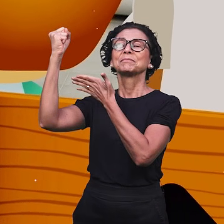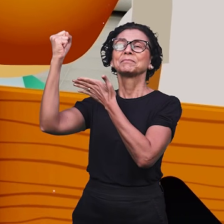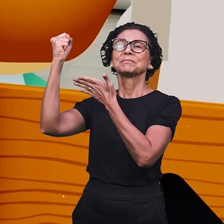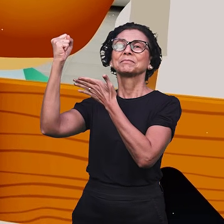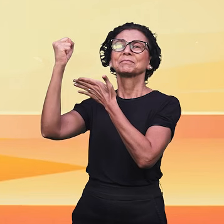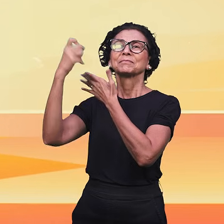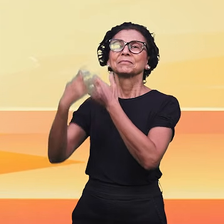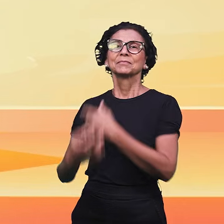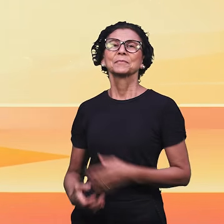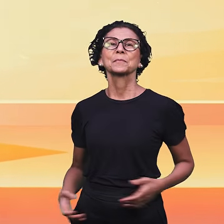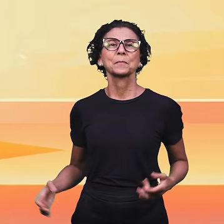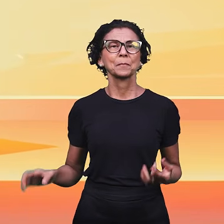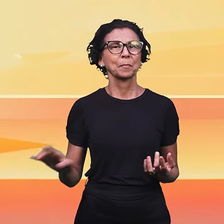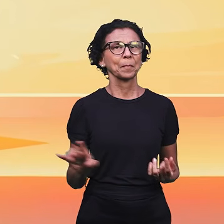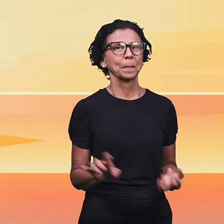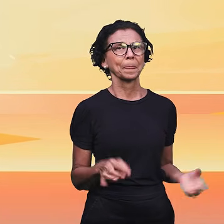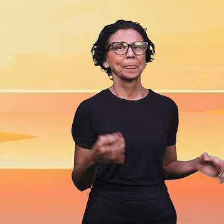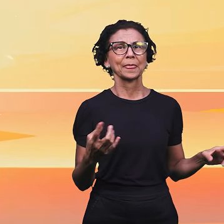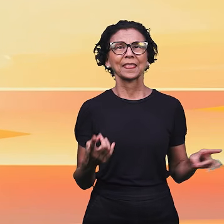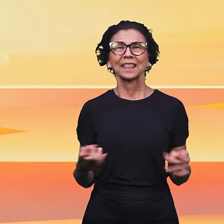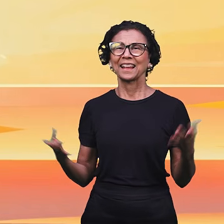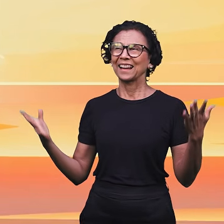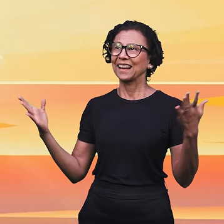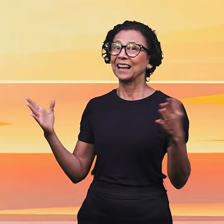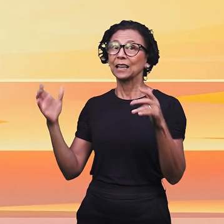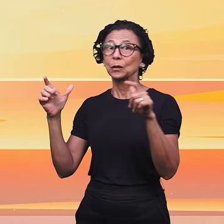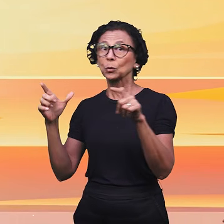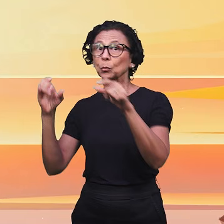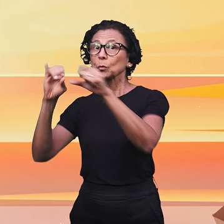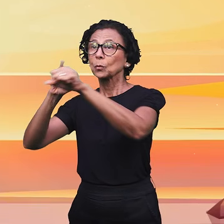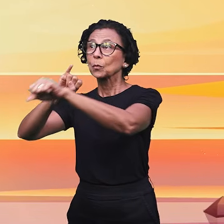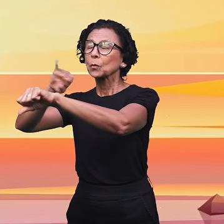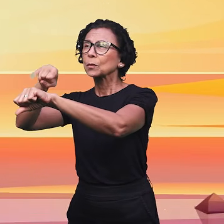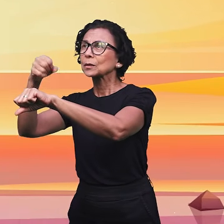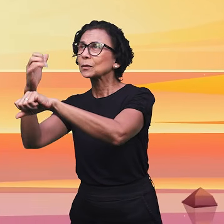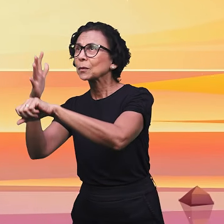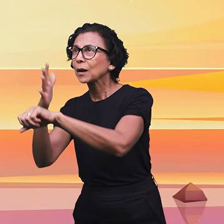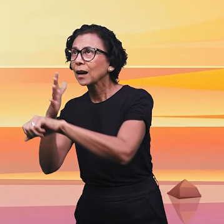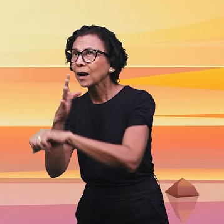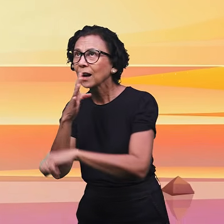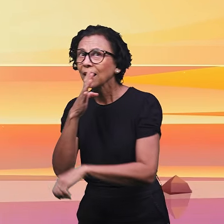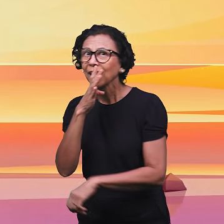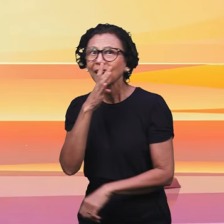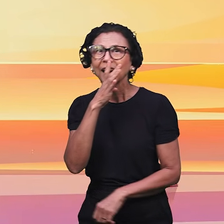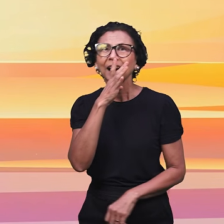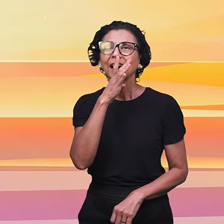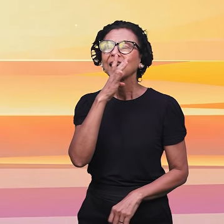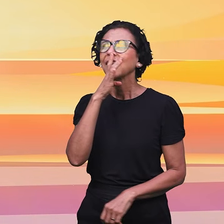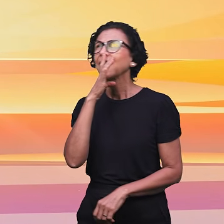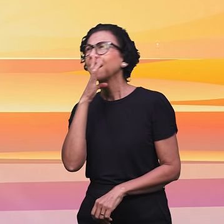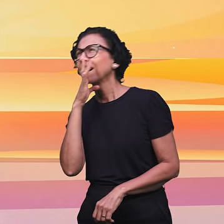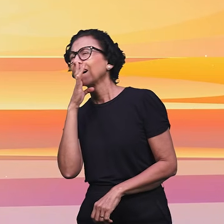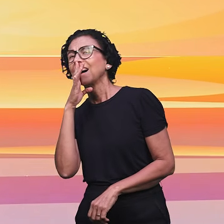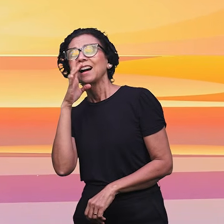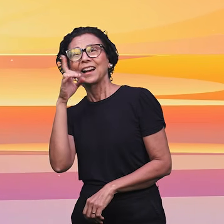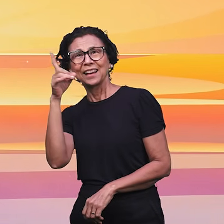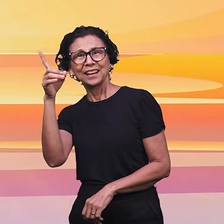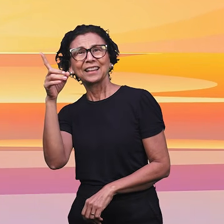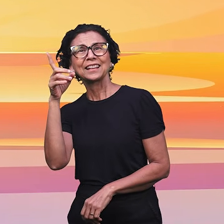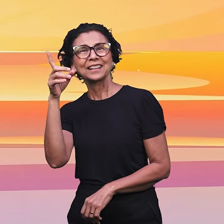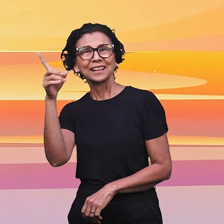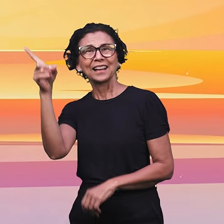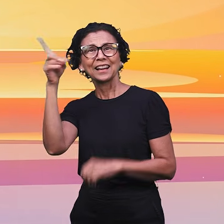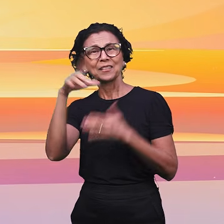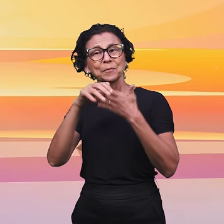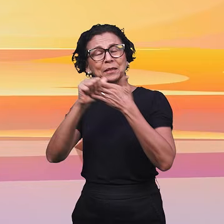fiel. A nova Jerusalém, o poder iluminará, e o